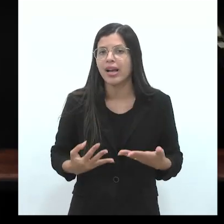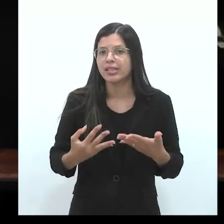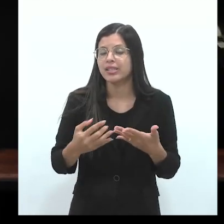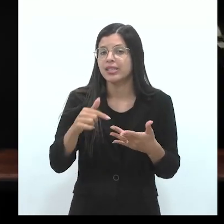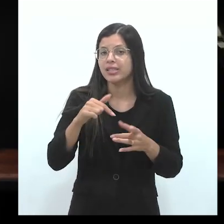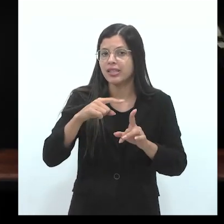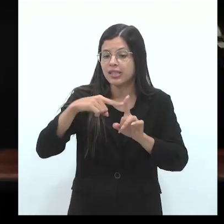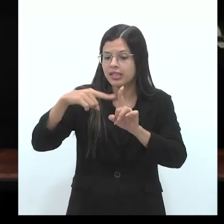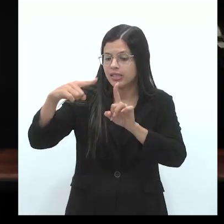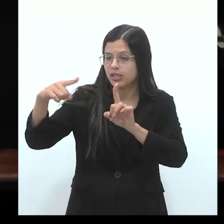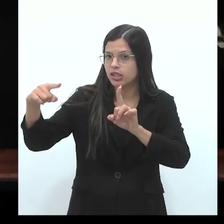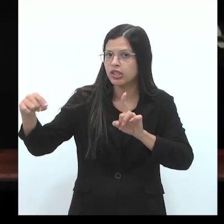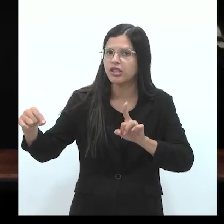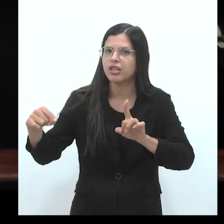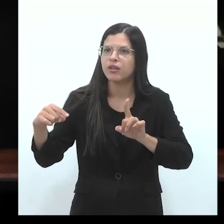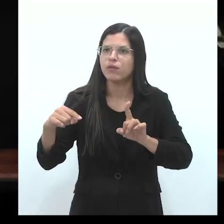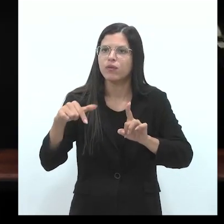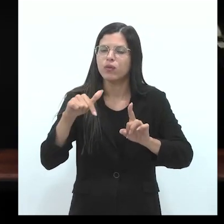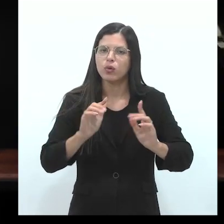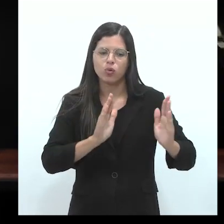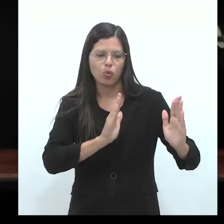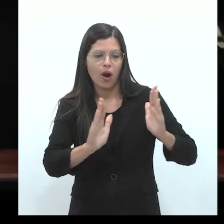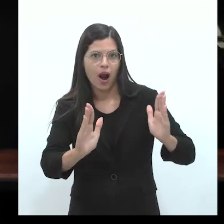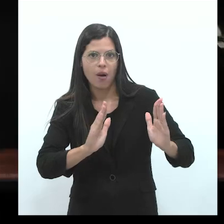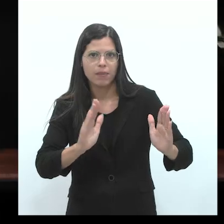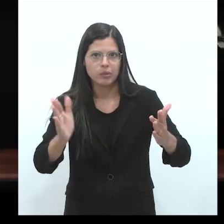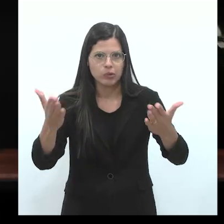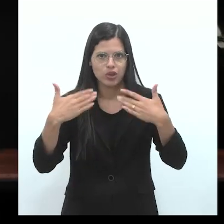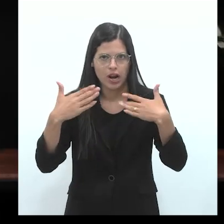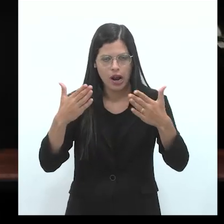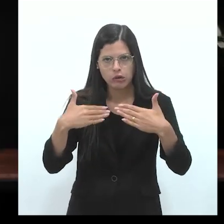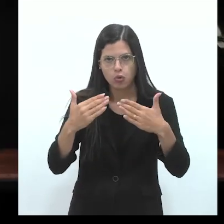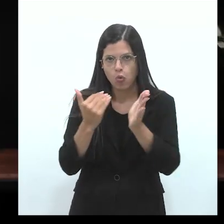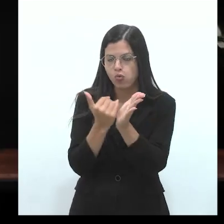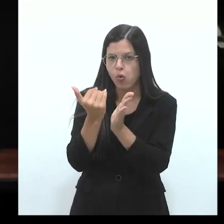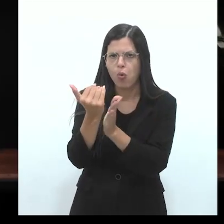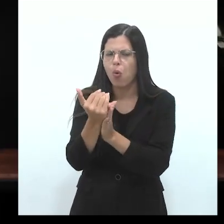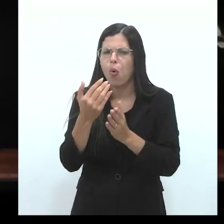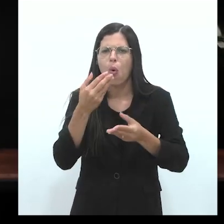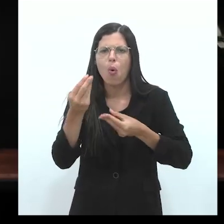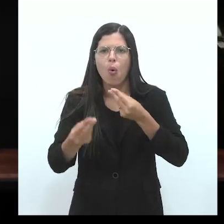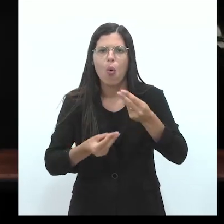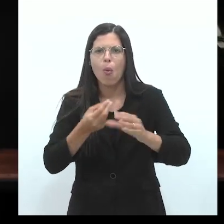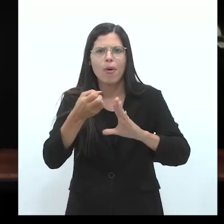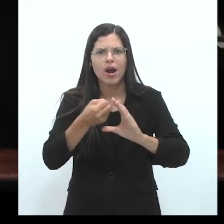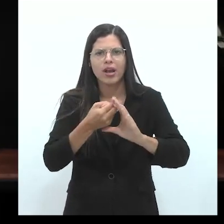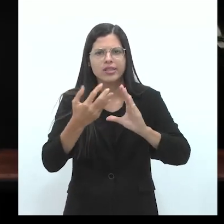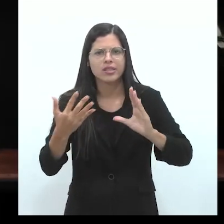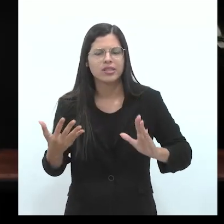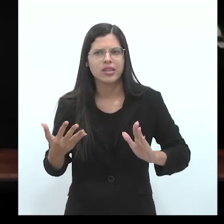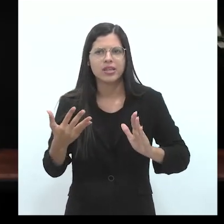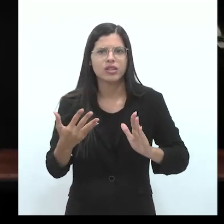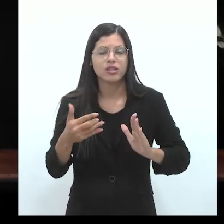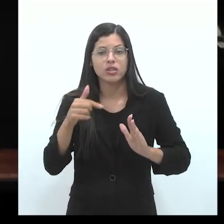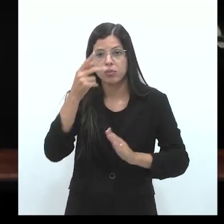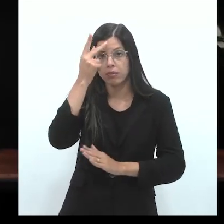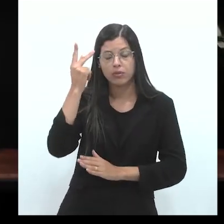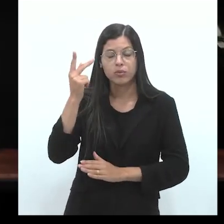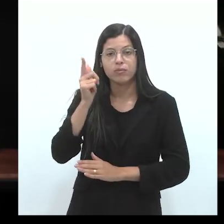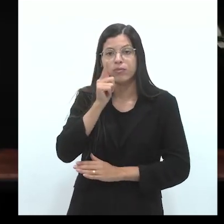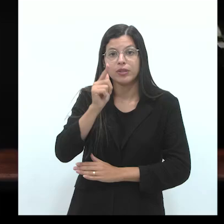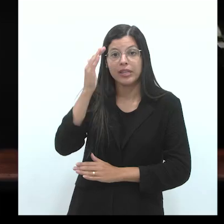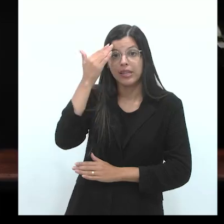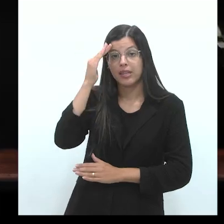classificação dos níveis dos riscos de calor extremo, né? Como que é a classificação desse calor, para as pessoas